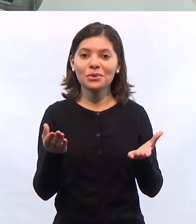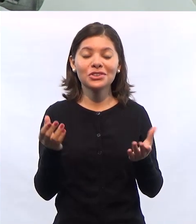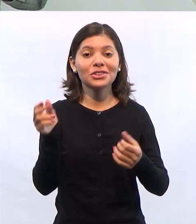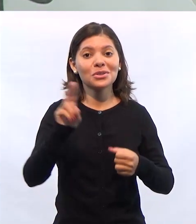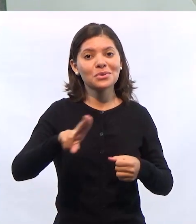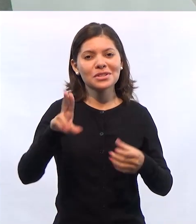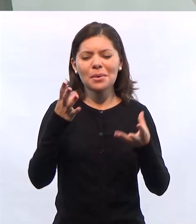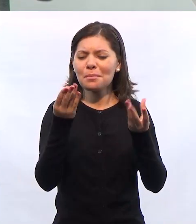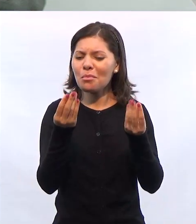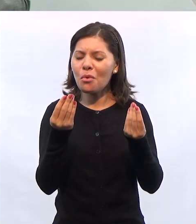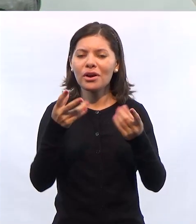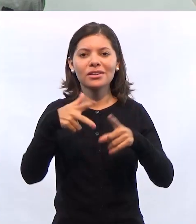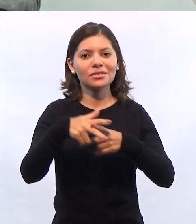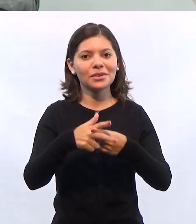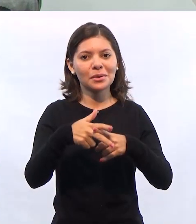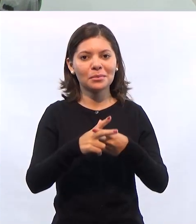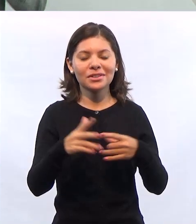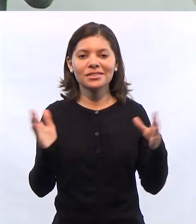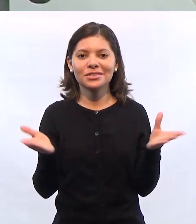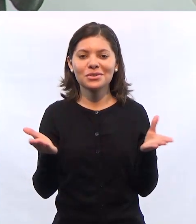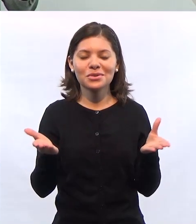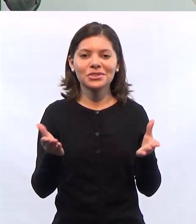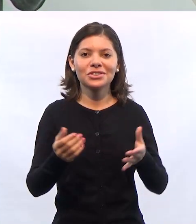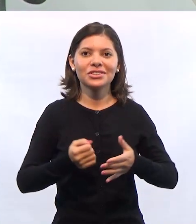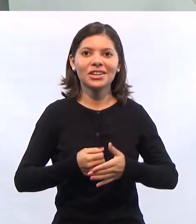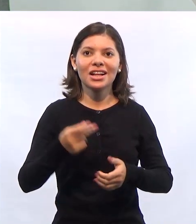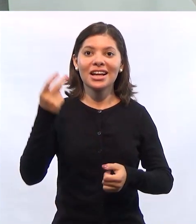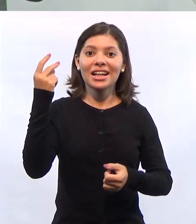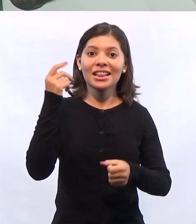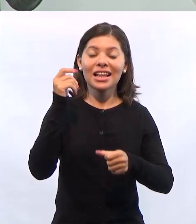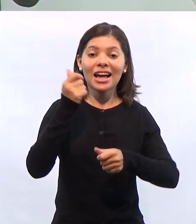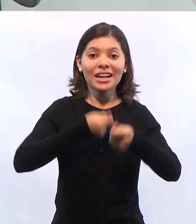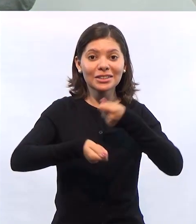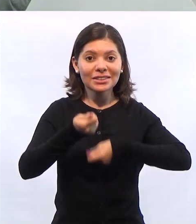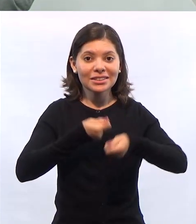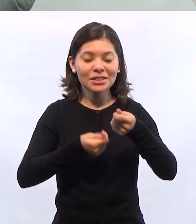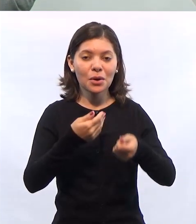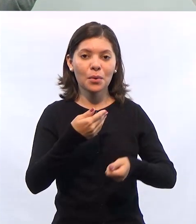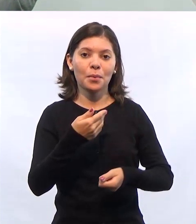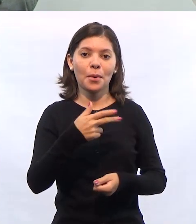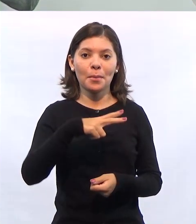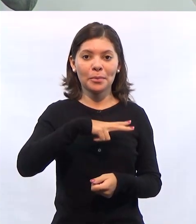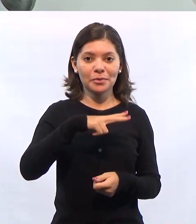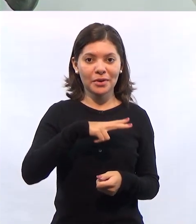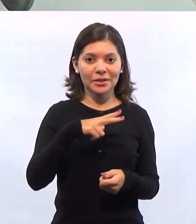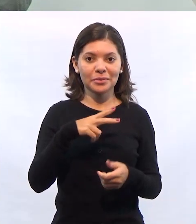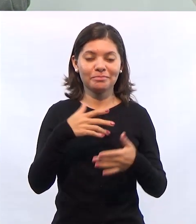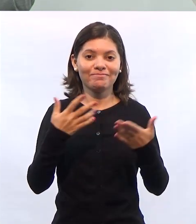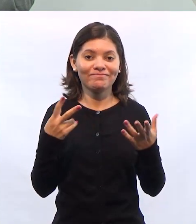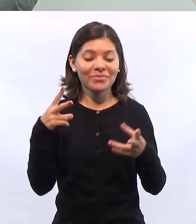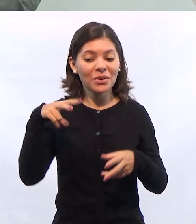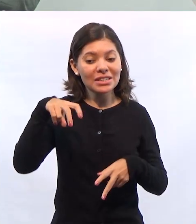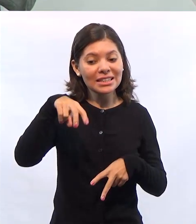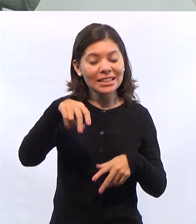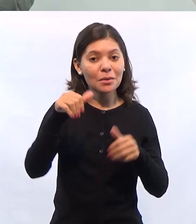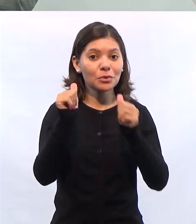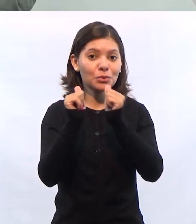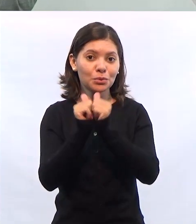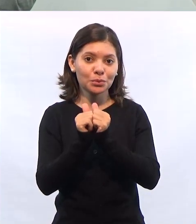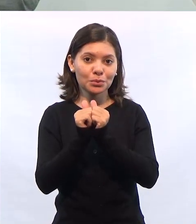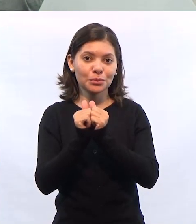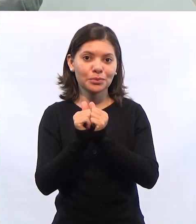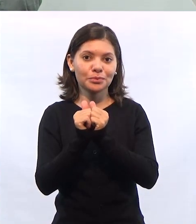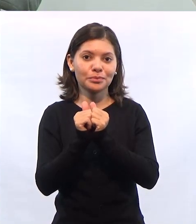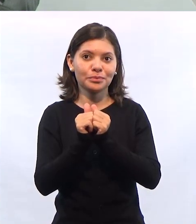hoje ainda se apodera de muitas ferramentas oriundas administração privada é por isso que nós andamos aqui